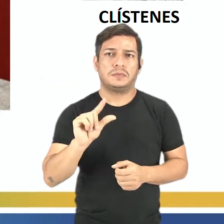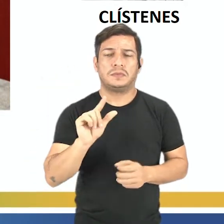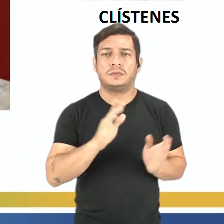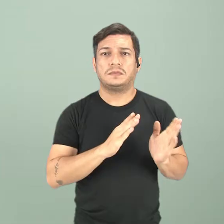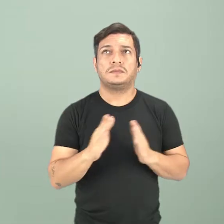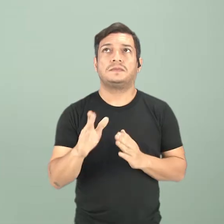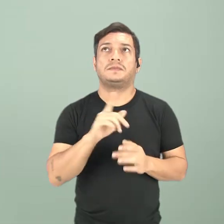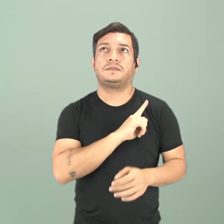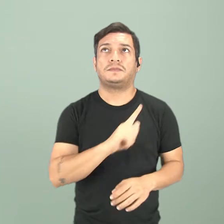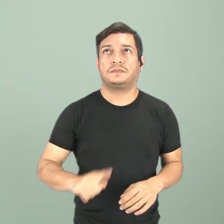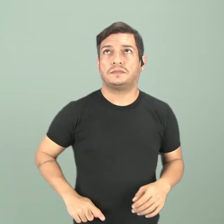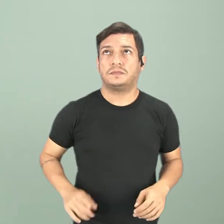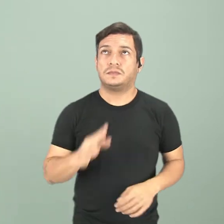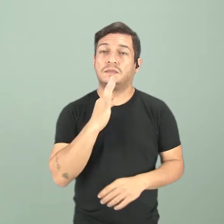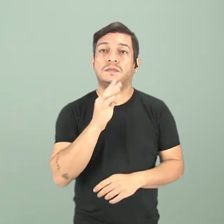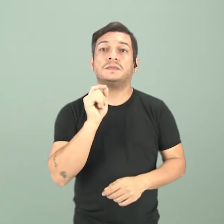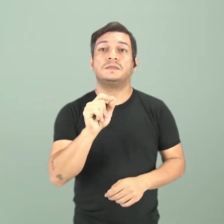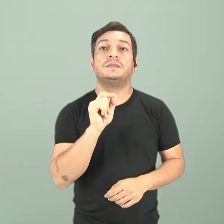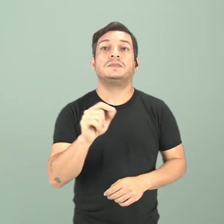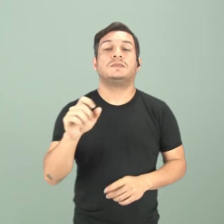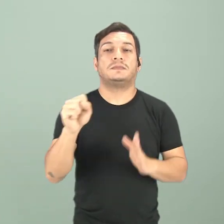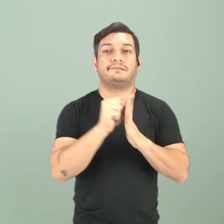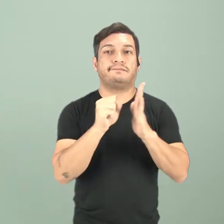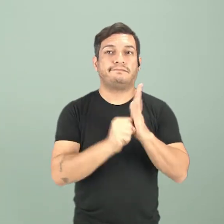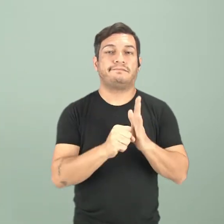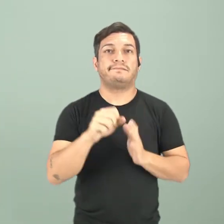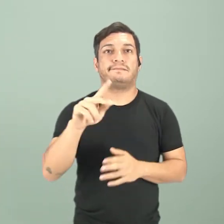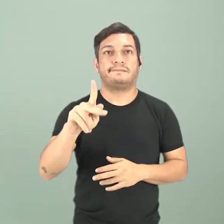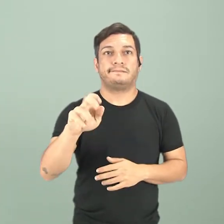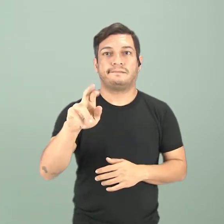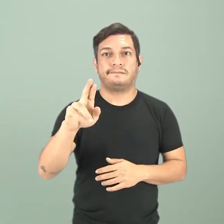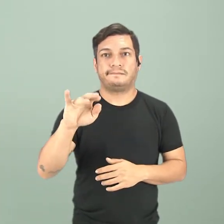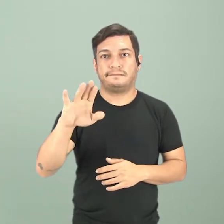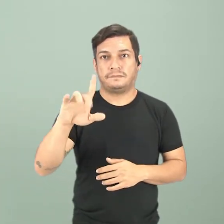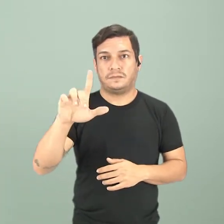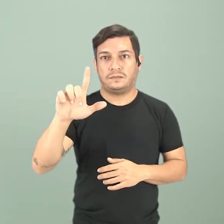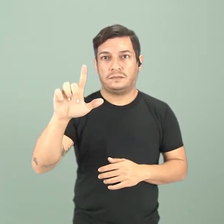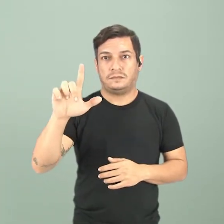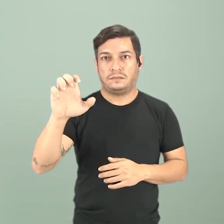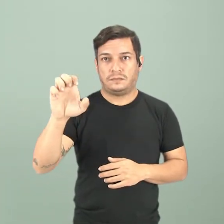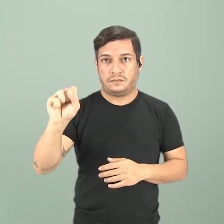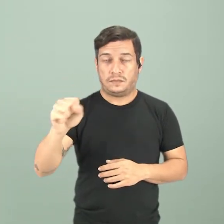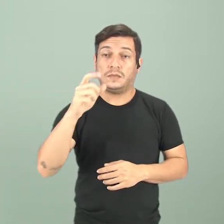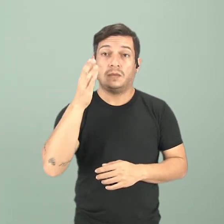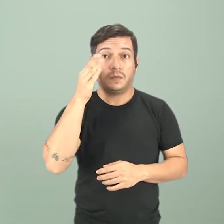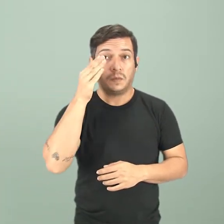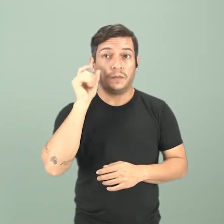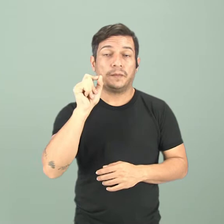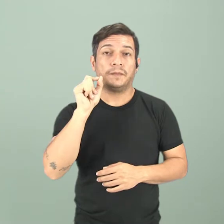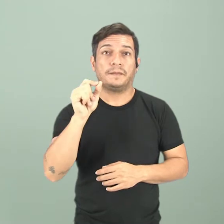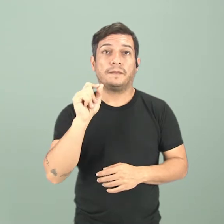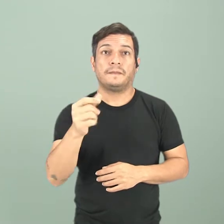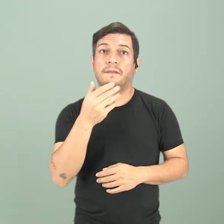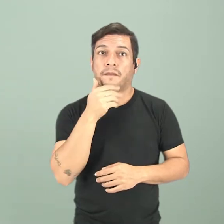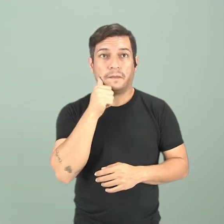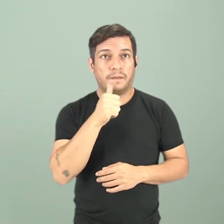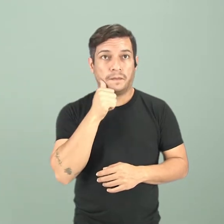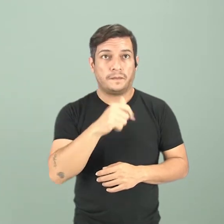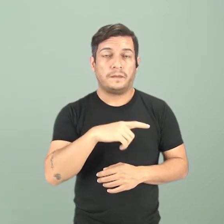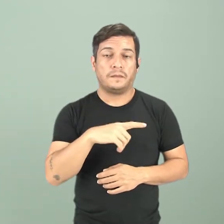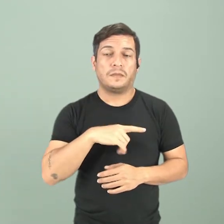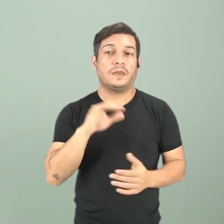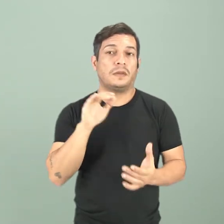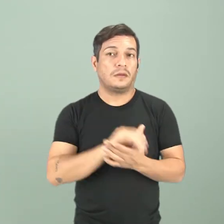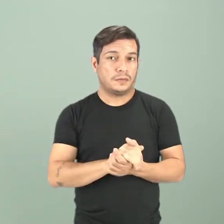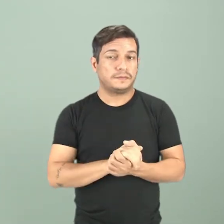ficou conhecido como século de Péricles. O curioso é que parece que Aspásia, que era uma mulher, casou com ele, a